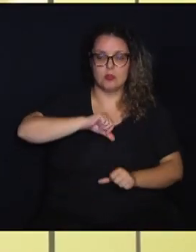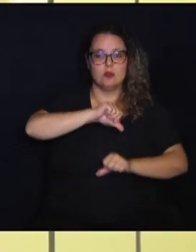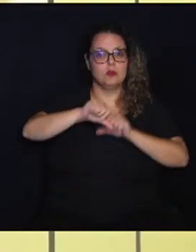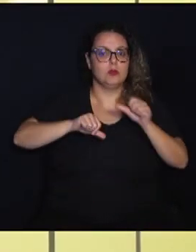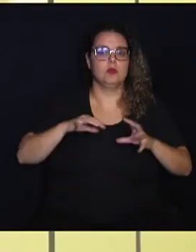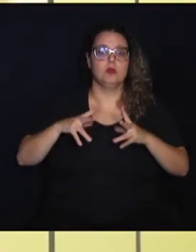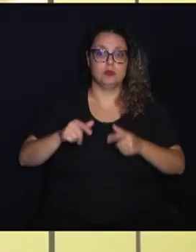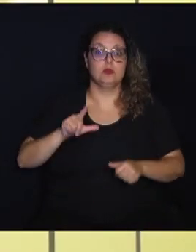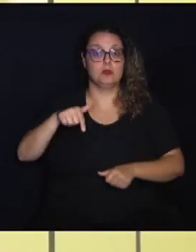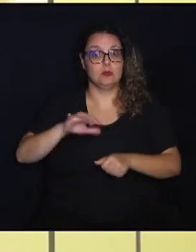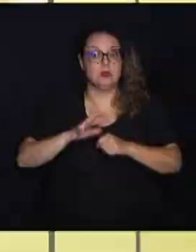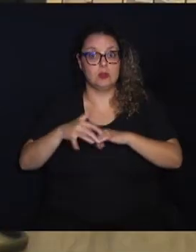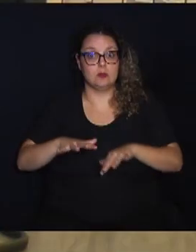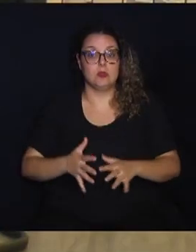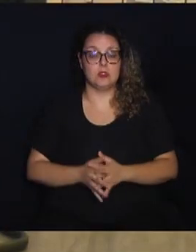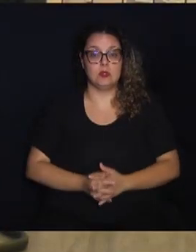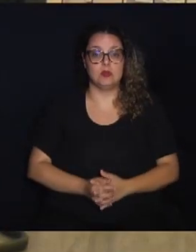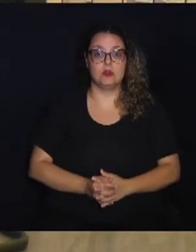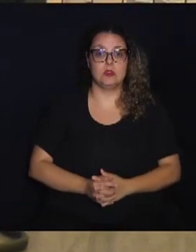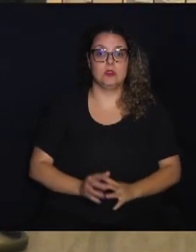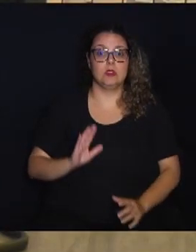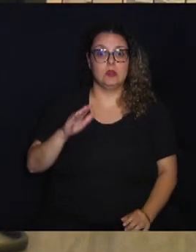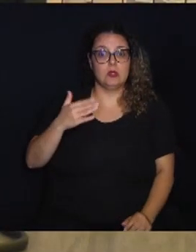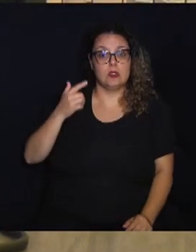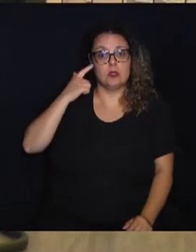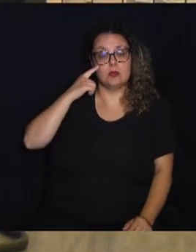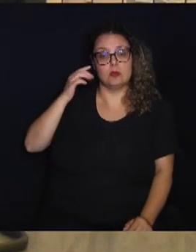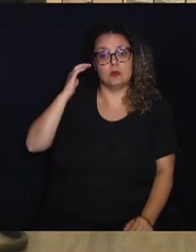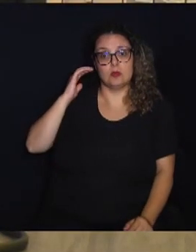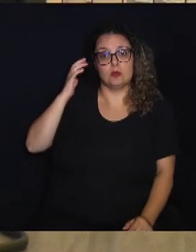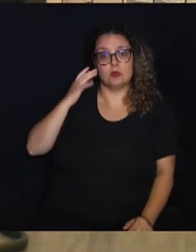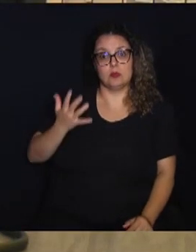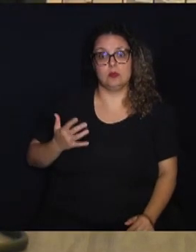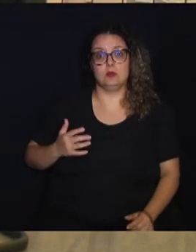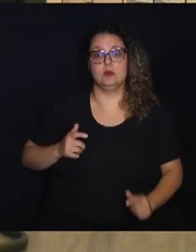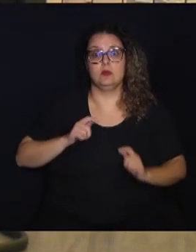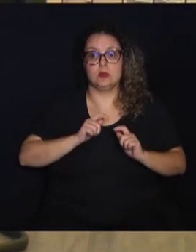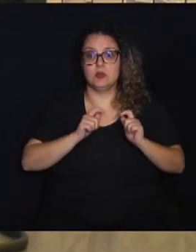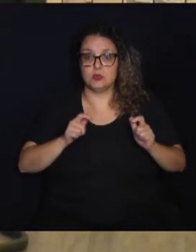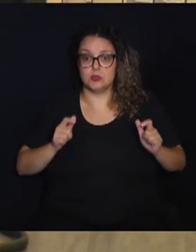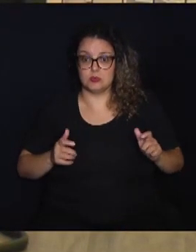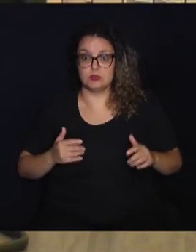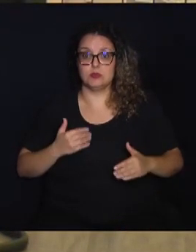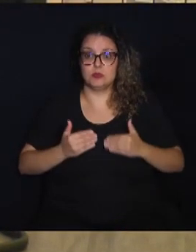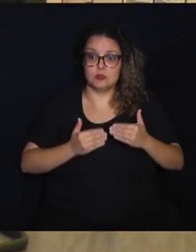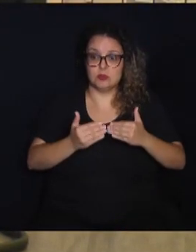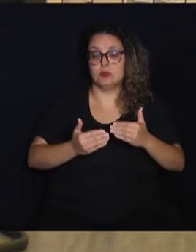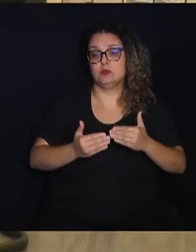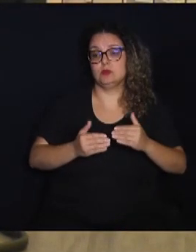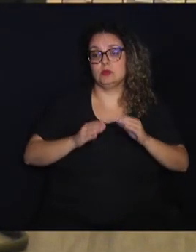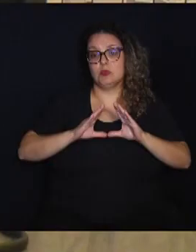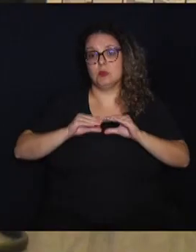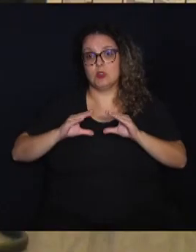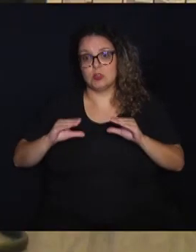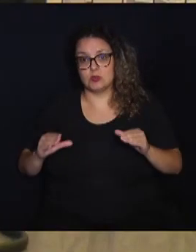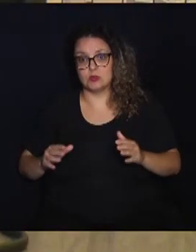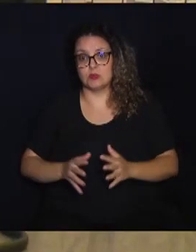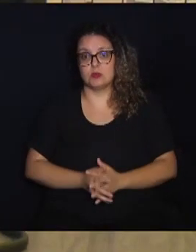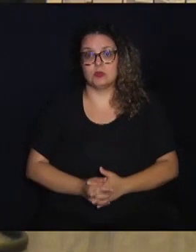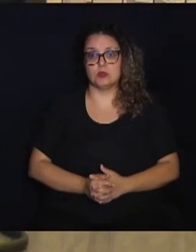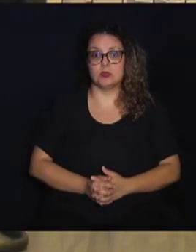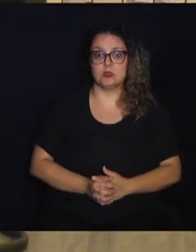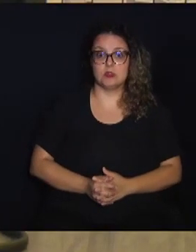isso. Certo. E quando a gente pensa nessa progressão, nesse conforto e